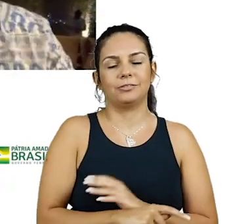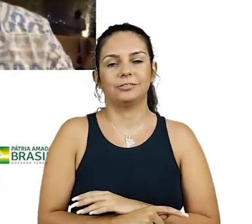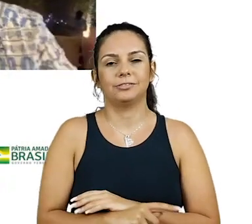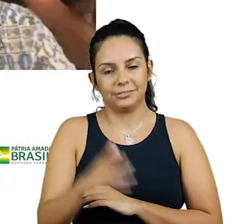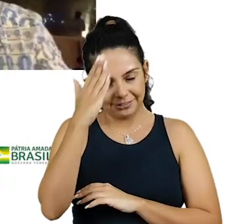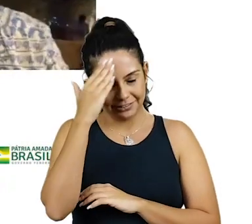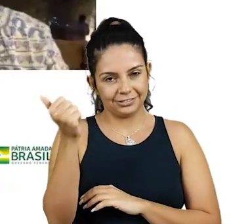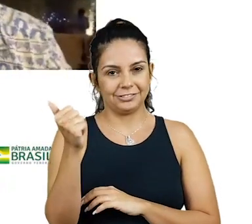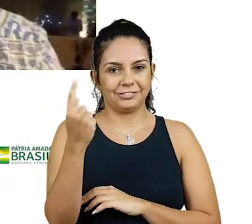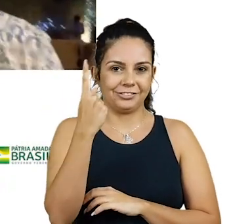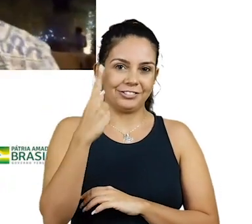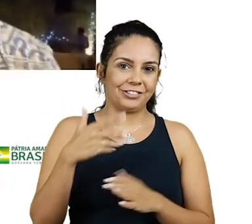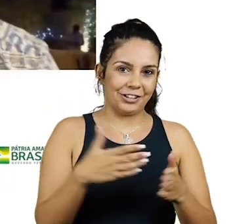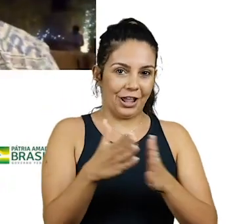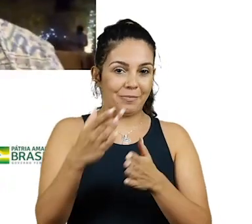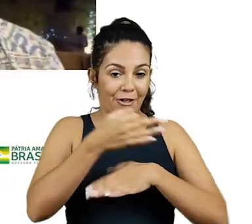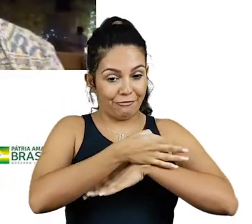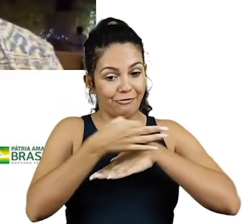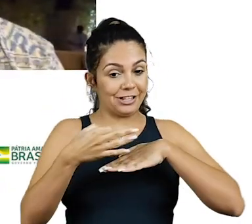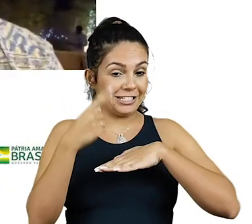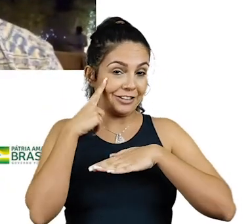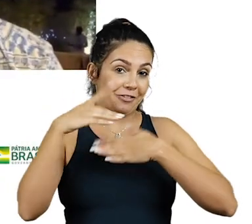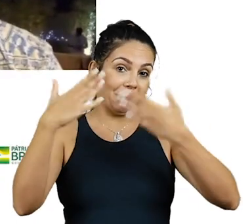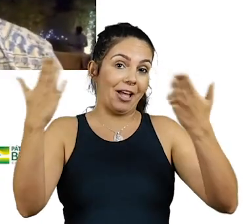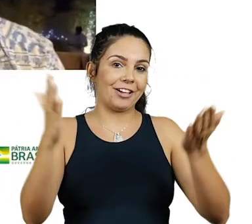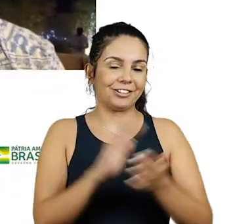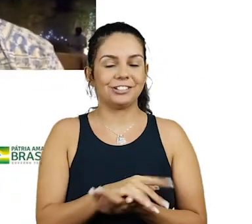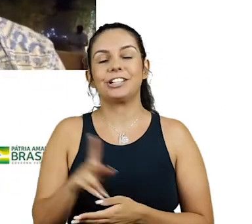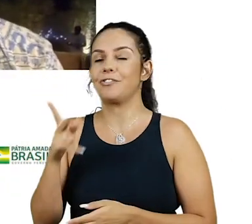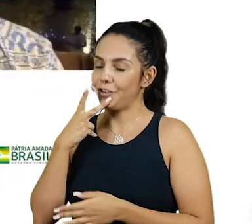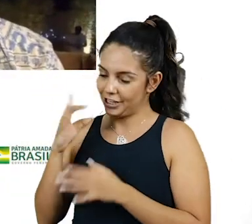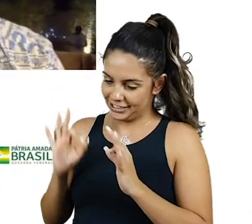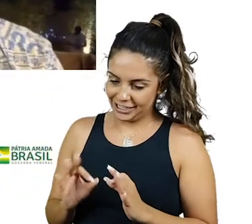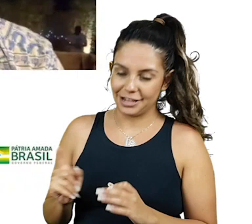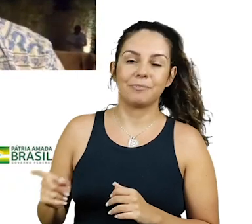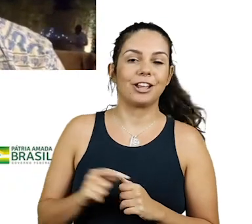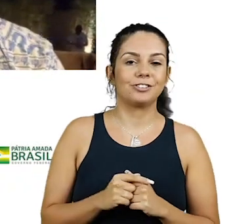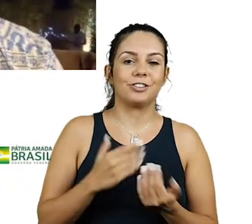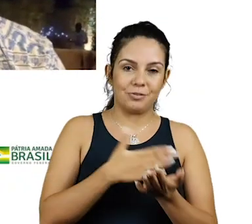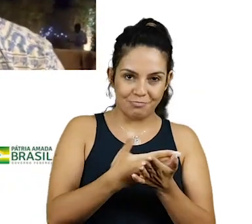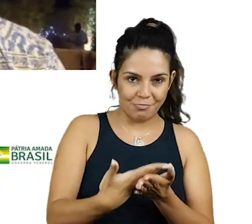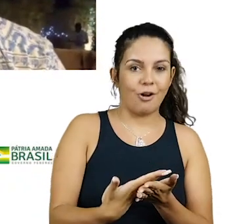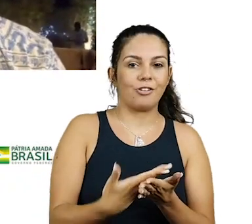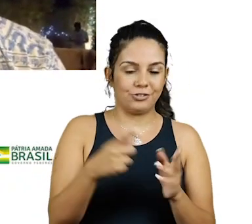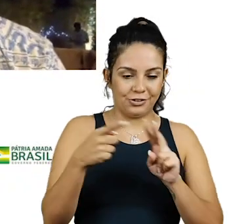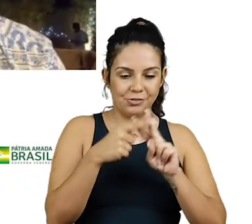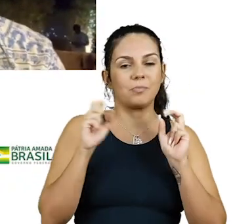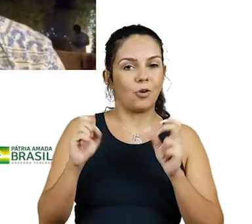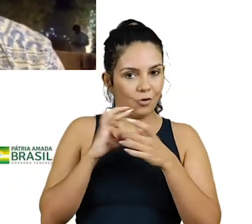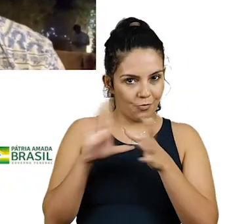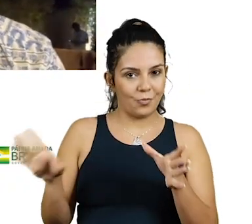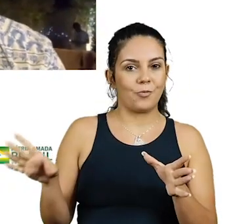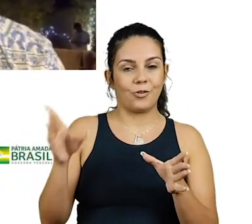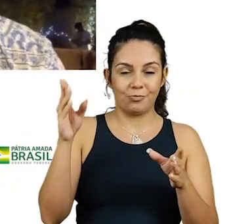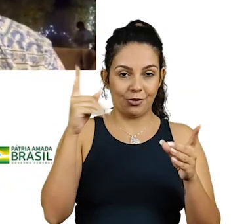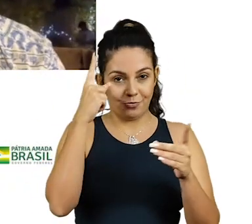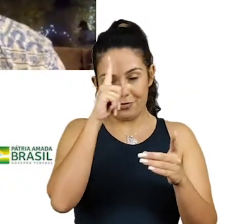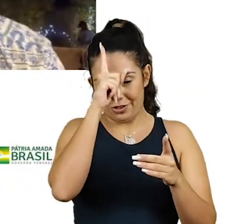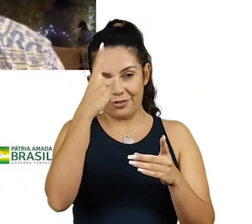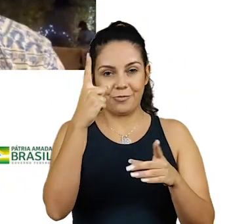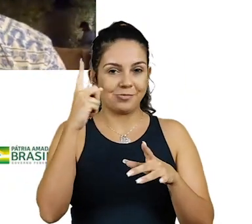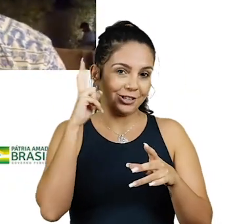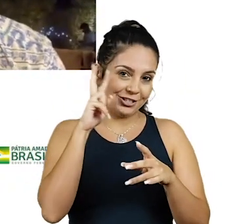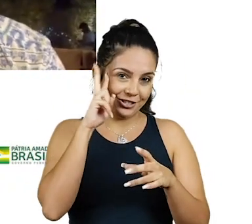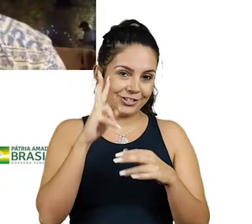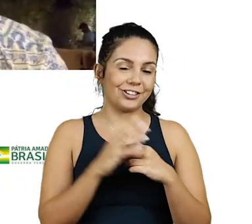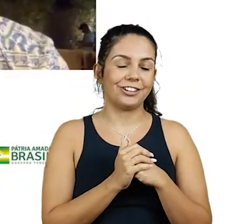quem sabe não tem um caminho para uma ficção maior aí. Exatamente, eu acho que você já podia começar a maquinar uma